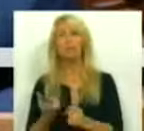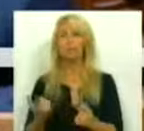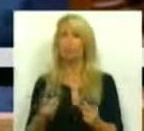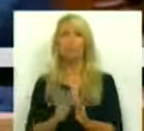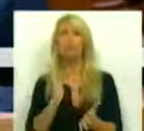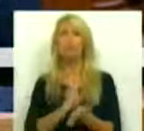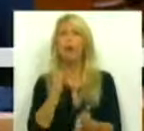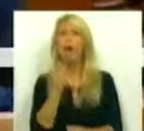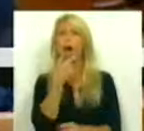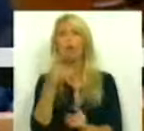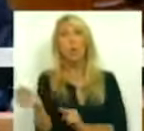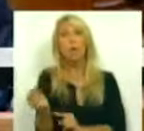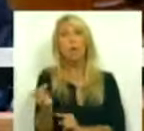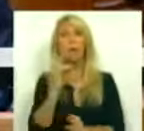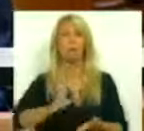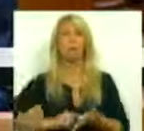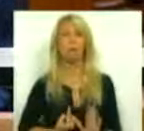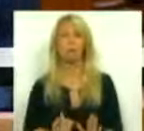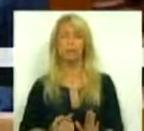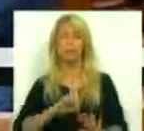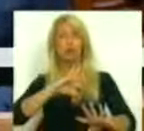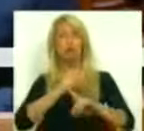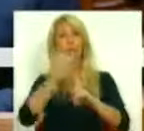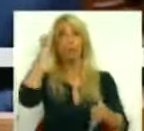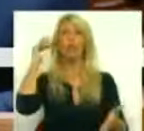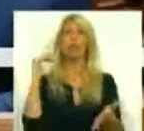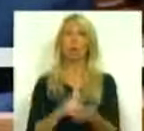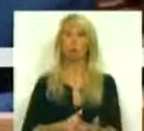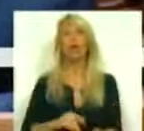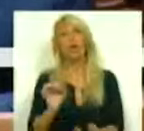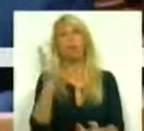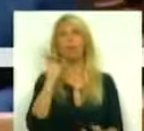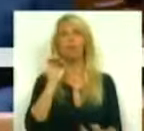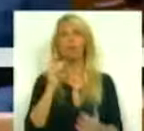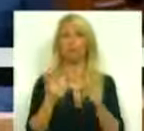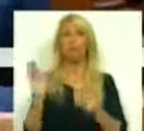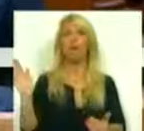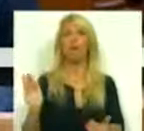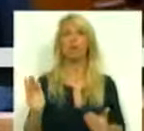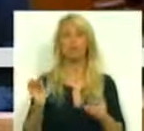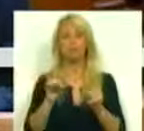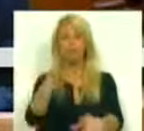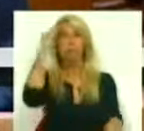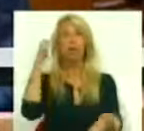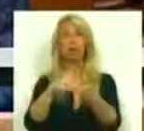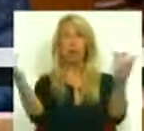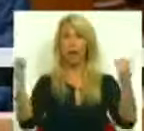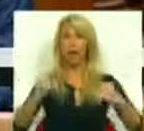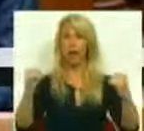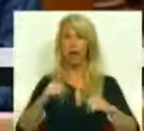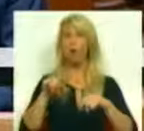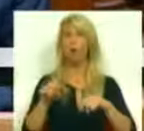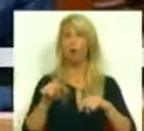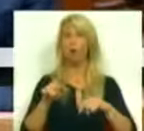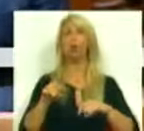indispensável. Outra consequência, quiçá aquela mais importante, é que o resultado deste acordo